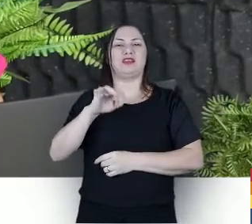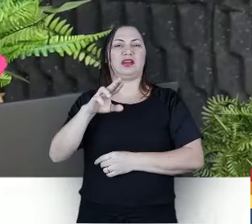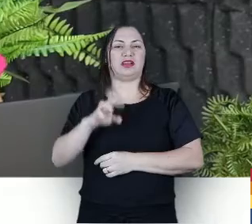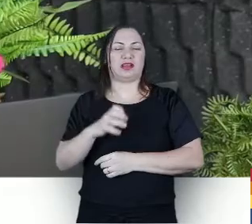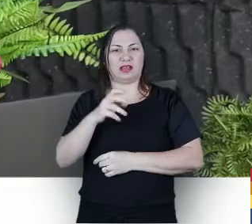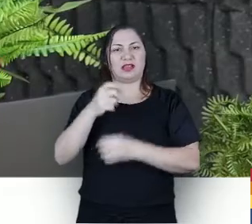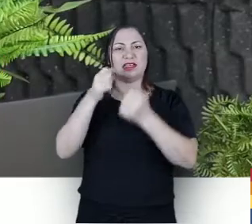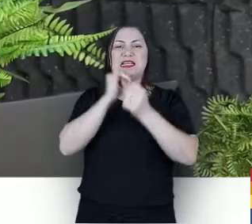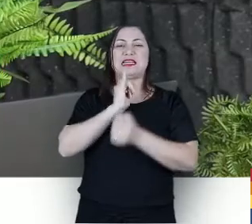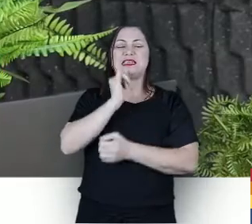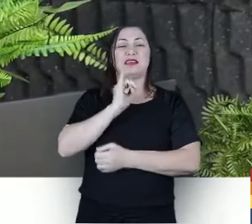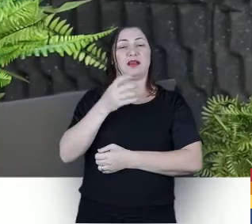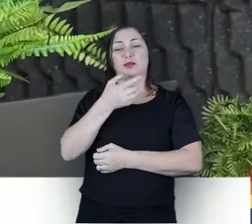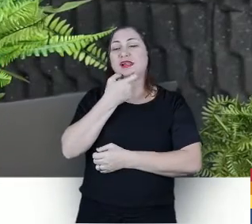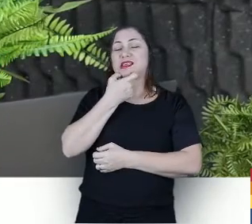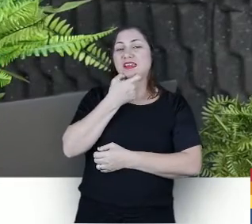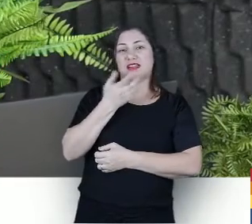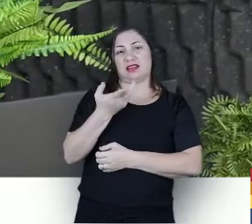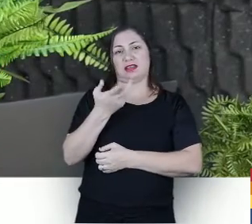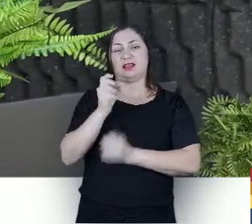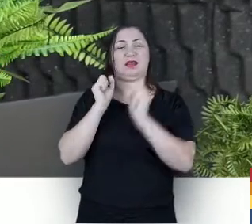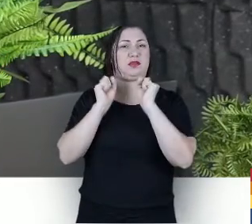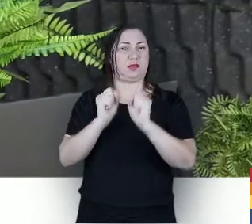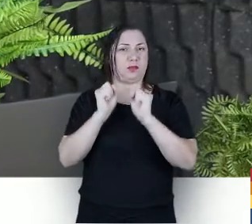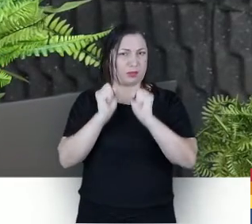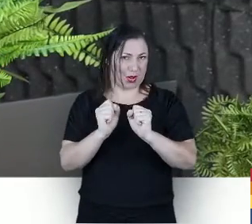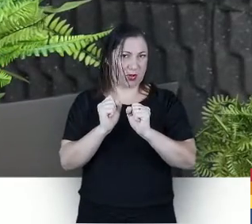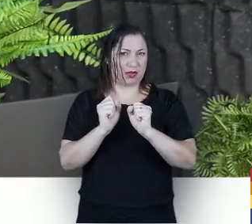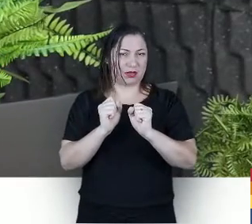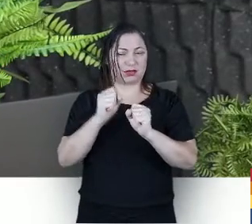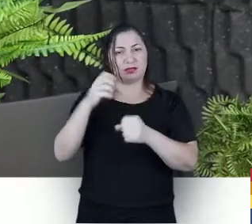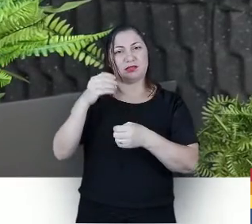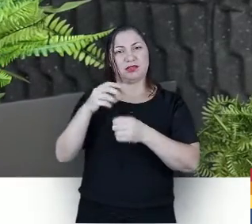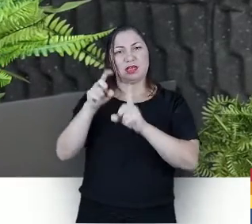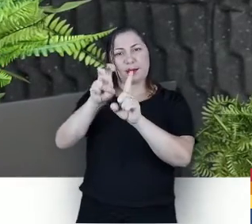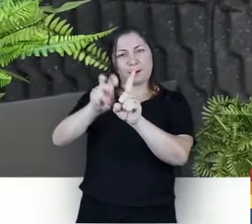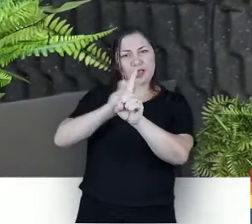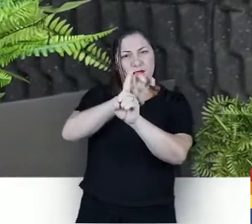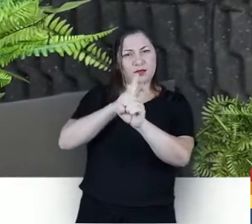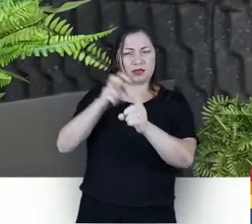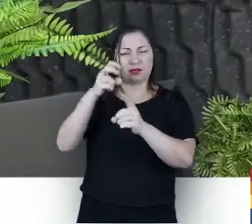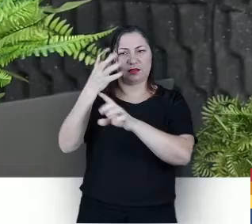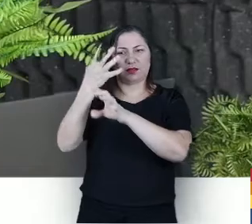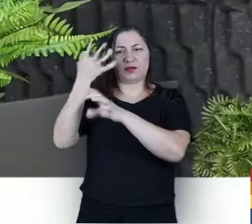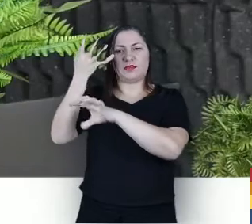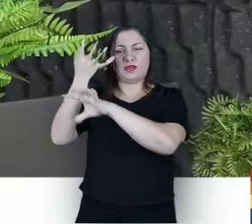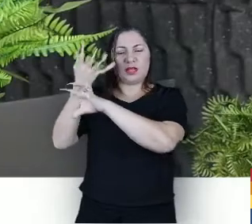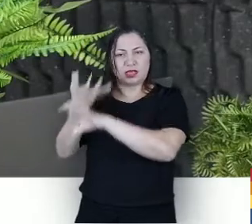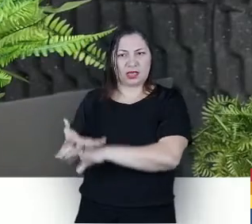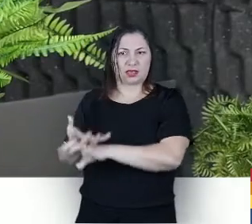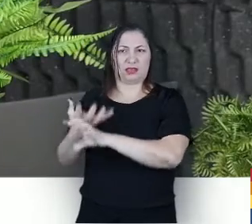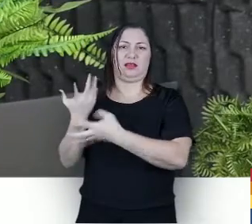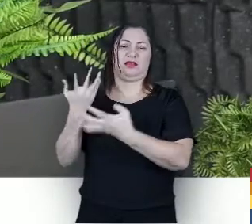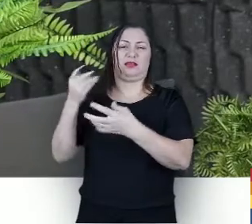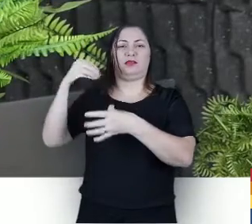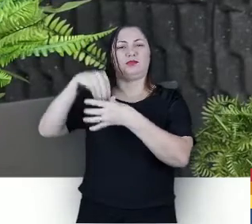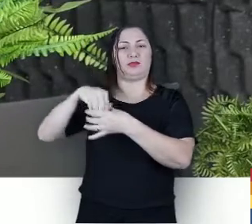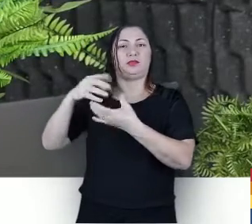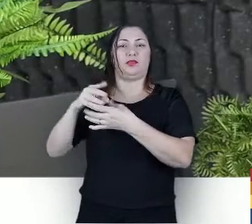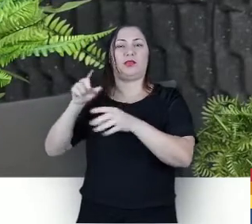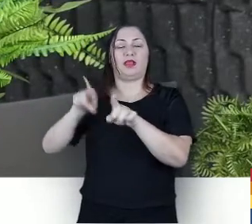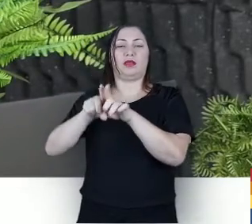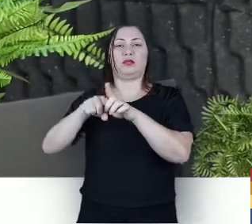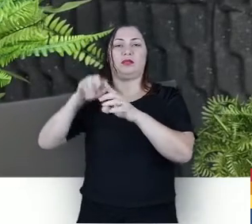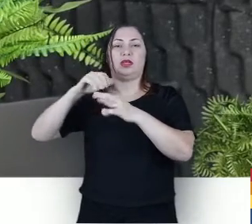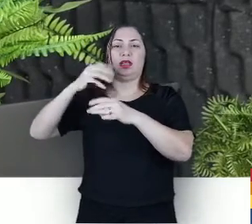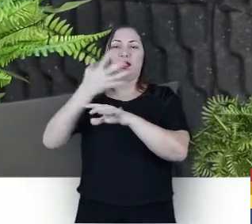na prática, a gente começa a entender que, ao contrário, a gente tem, por exemplo, Cristiane deu um exemplo, quando a gente trabalha a